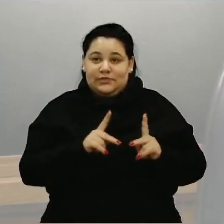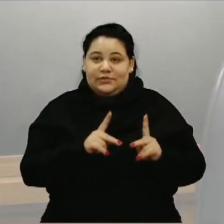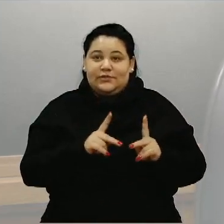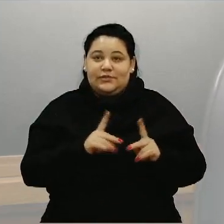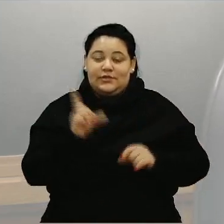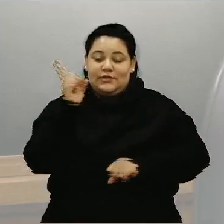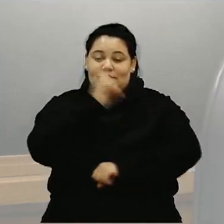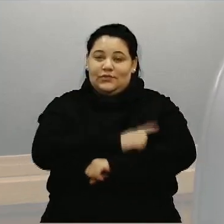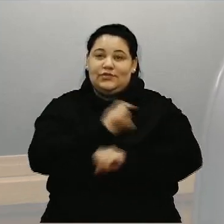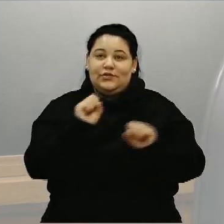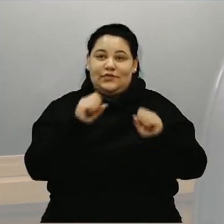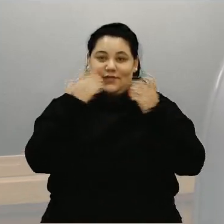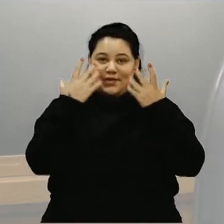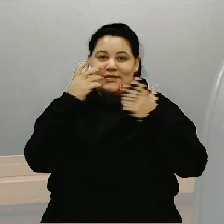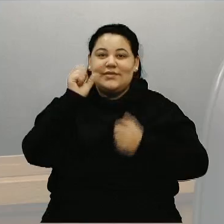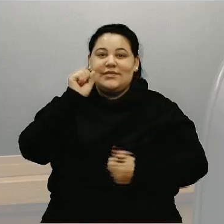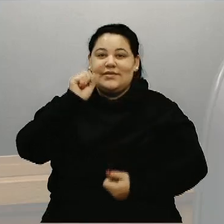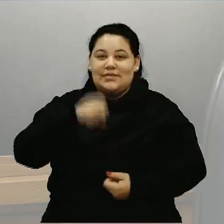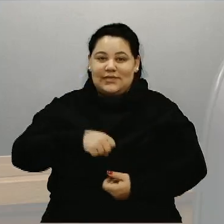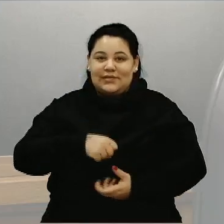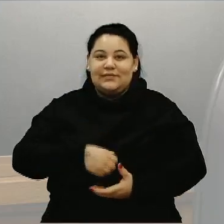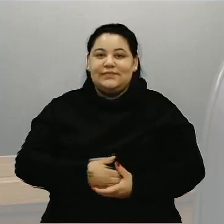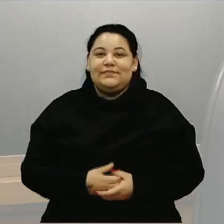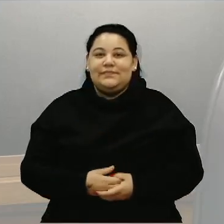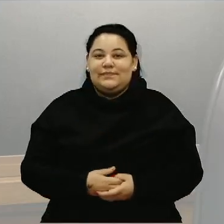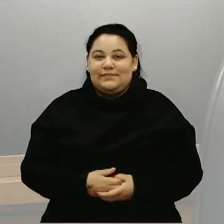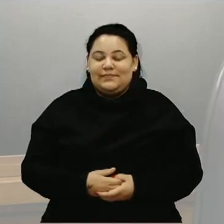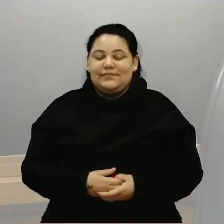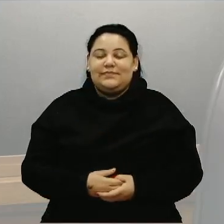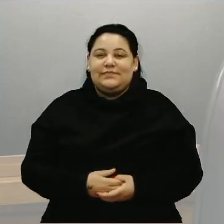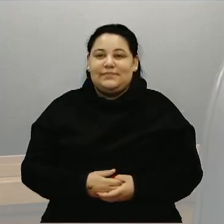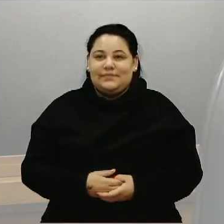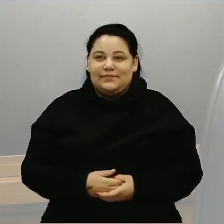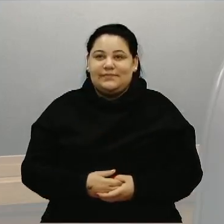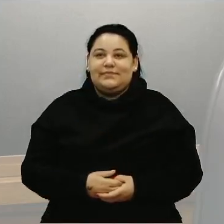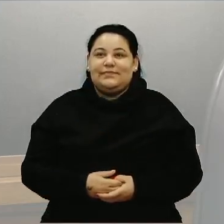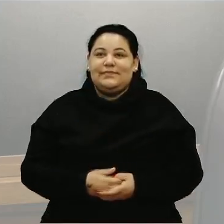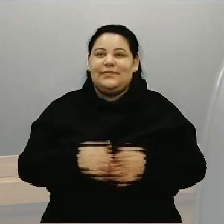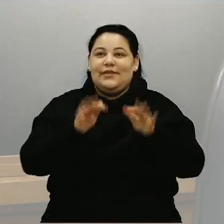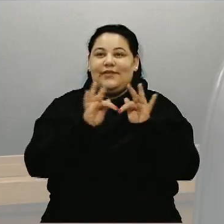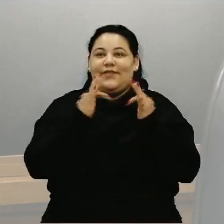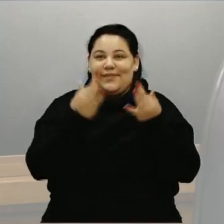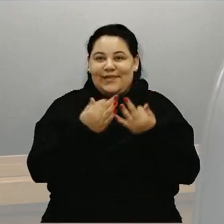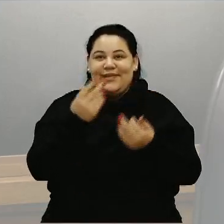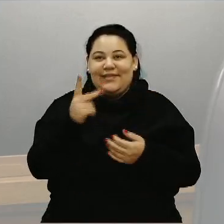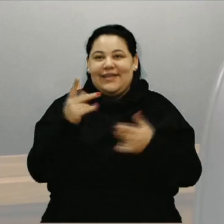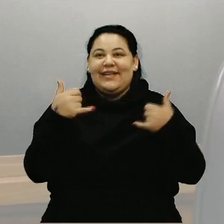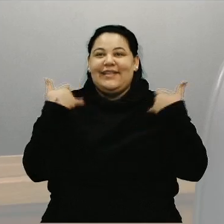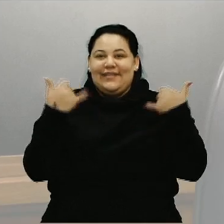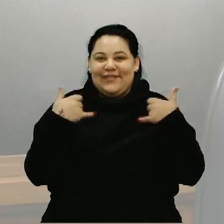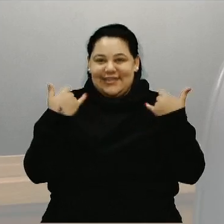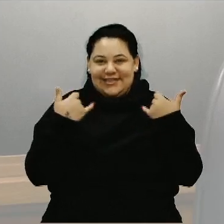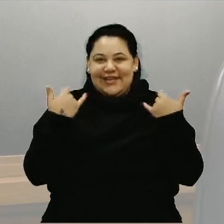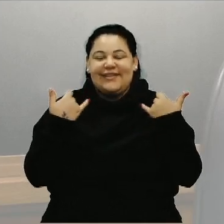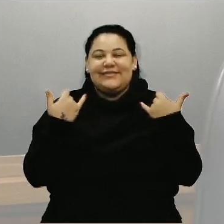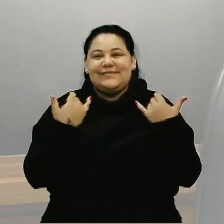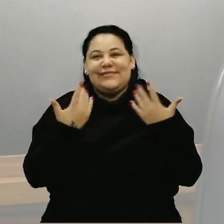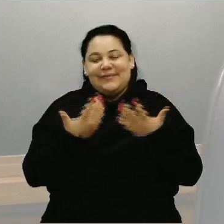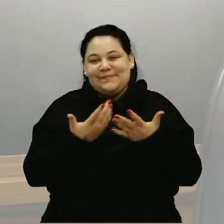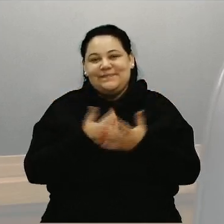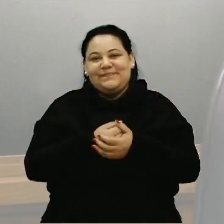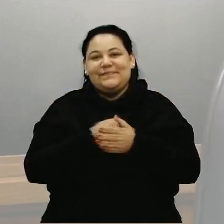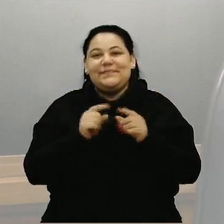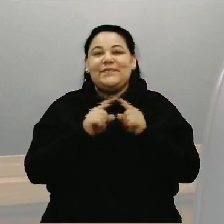dia de festa para a família, né? Teu aniversário, né? Mas também um